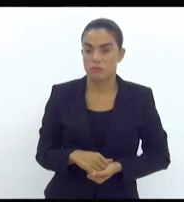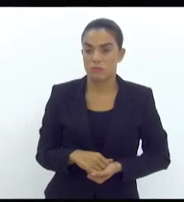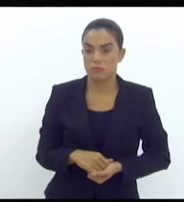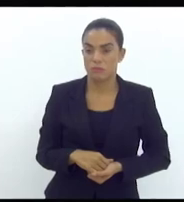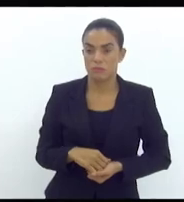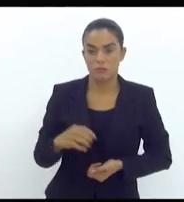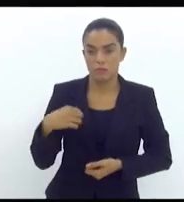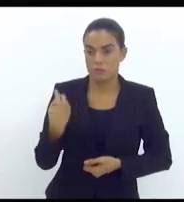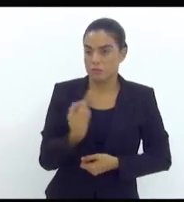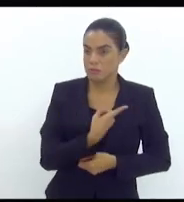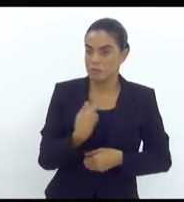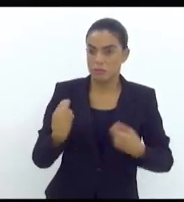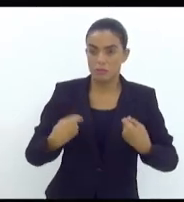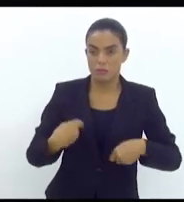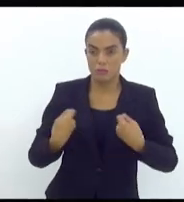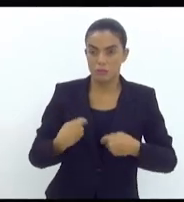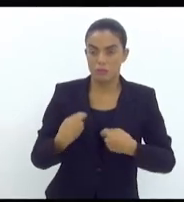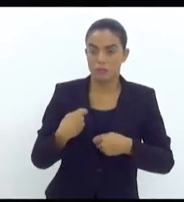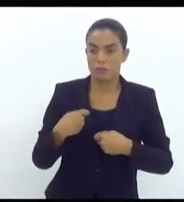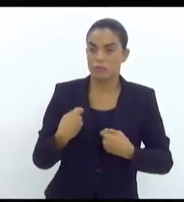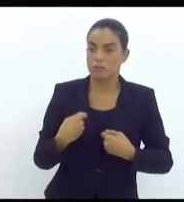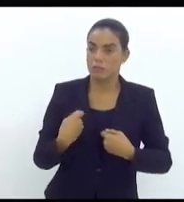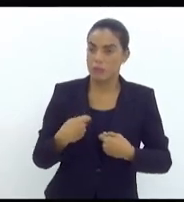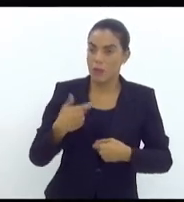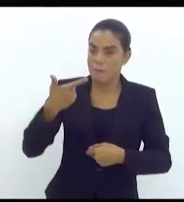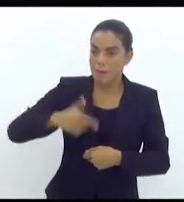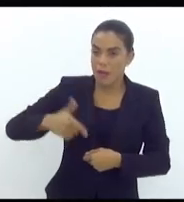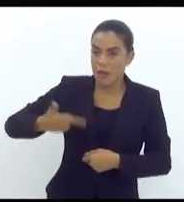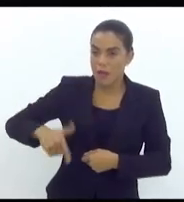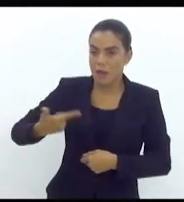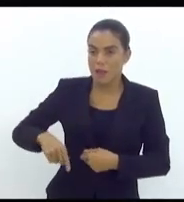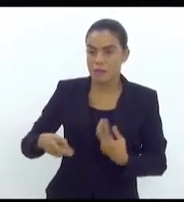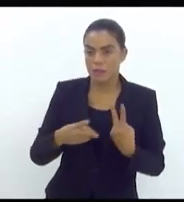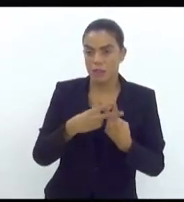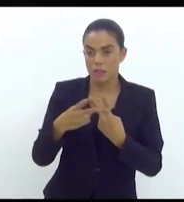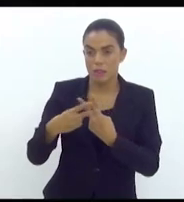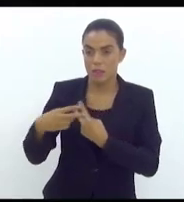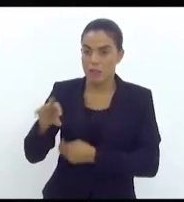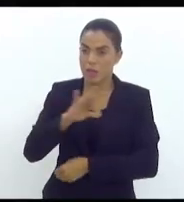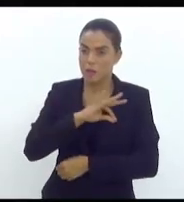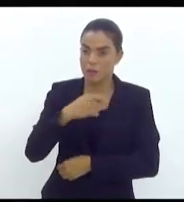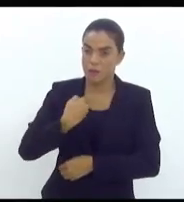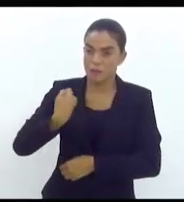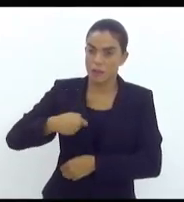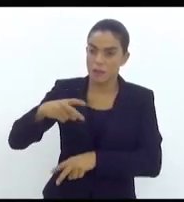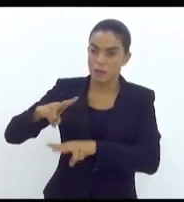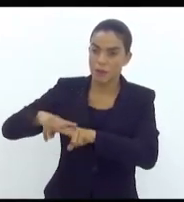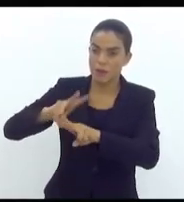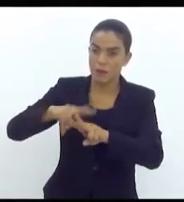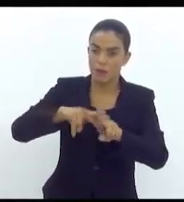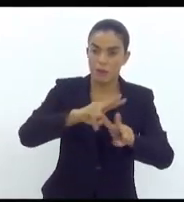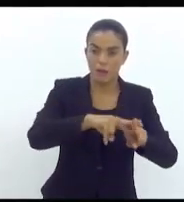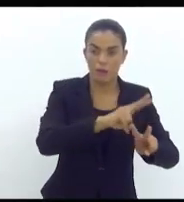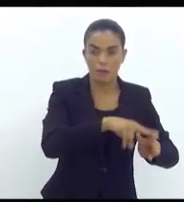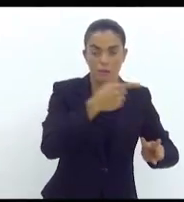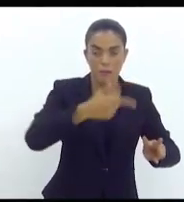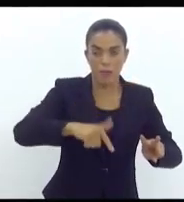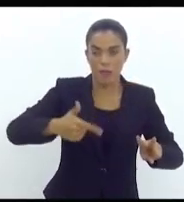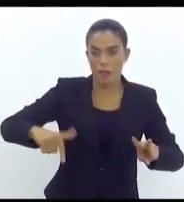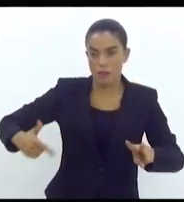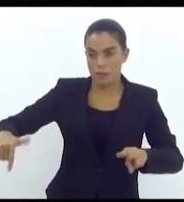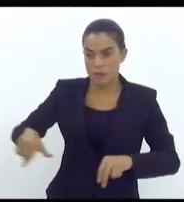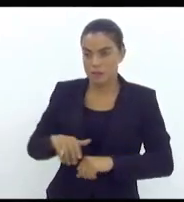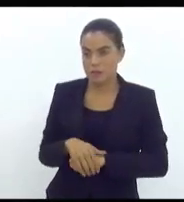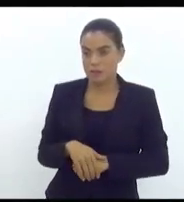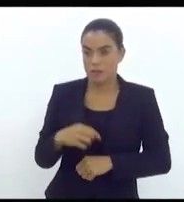nós precisamos construir mas cadeias a polícia precisa aprender mais mais e mais e